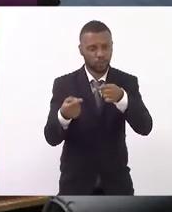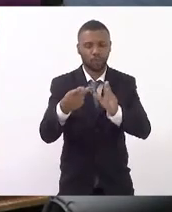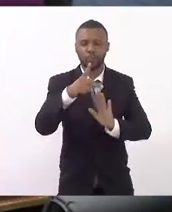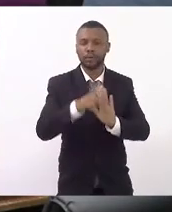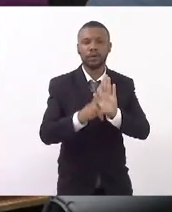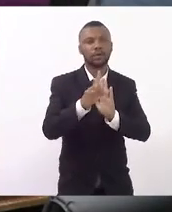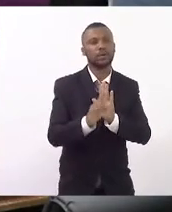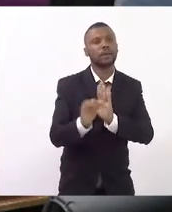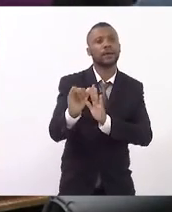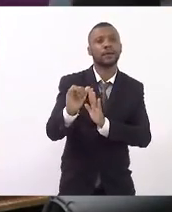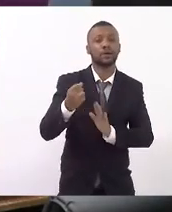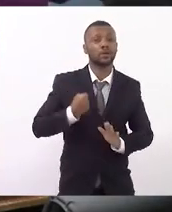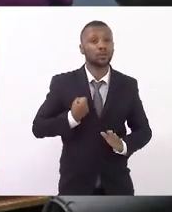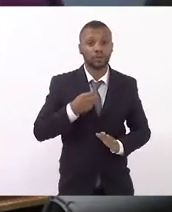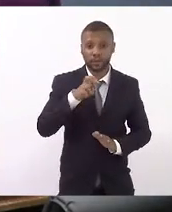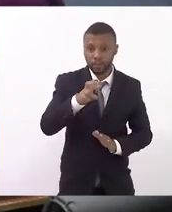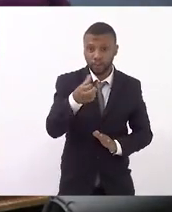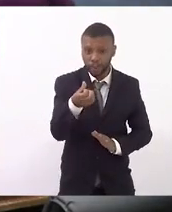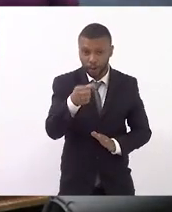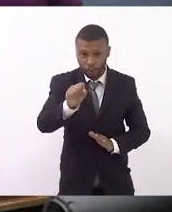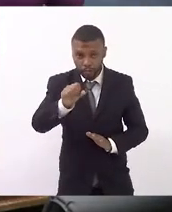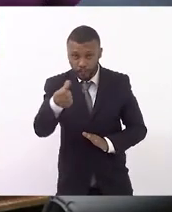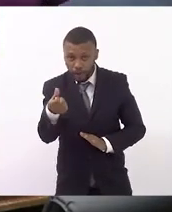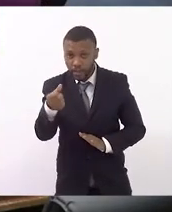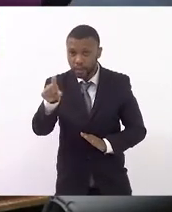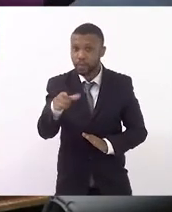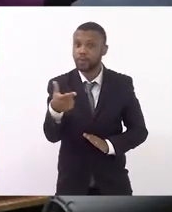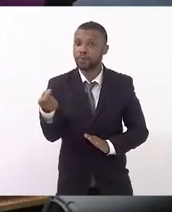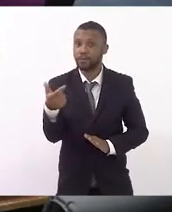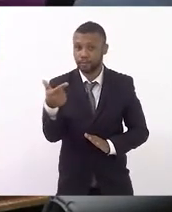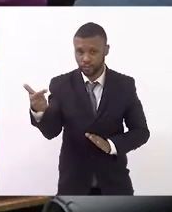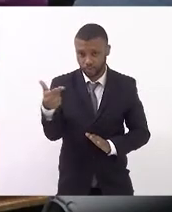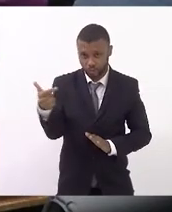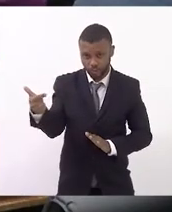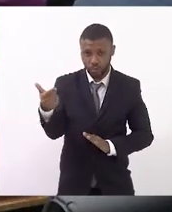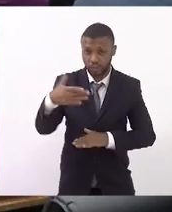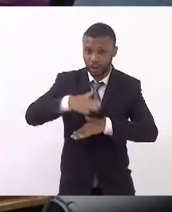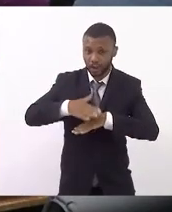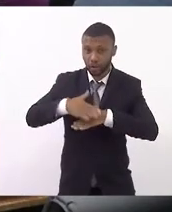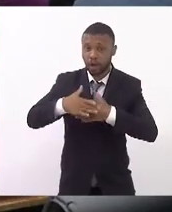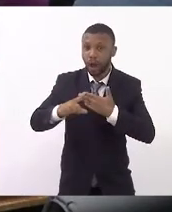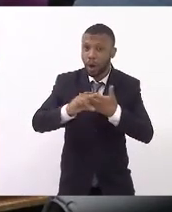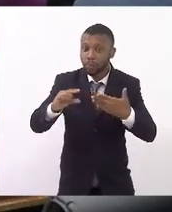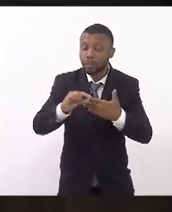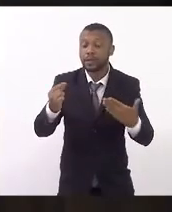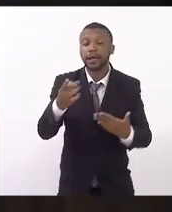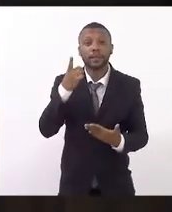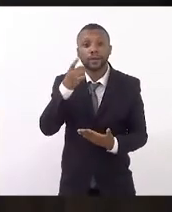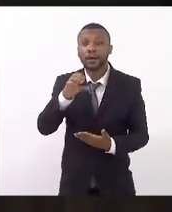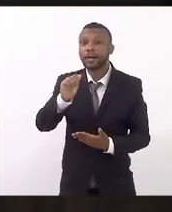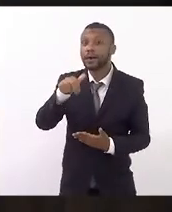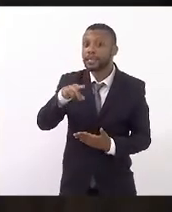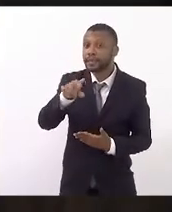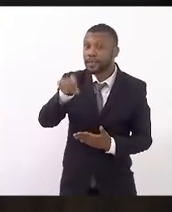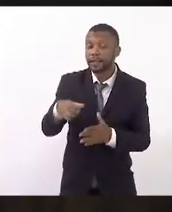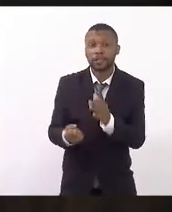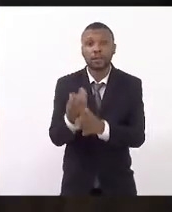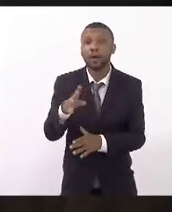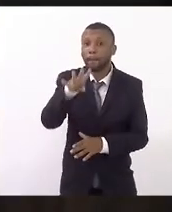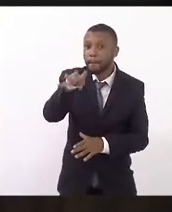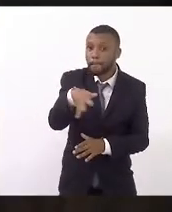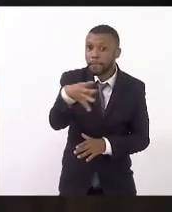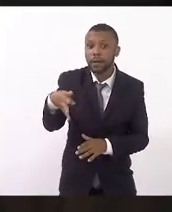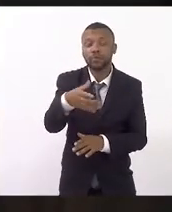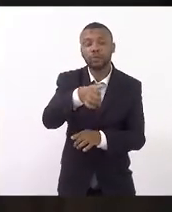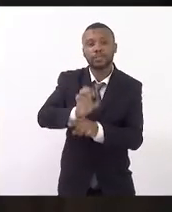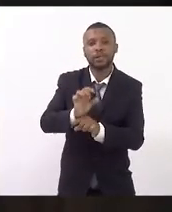Lei 5686 de 2022, de autoria do deputado André Ceciliano, que institui o Plano Estadual de Fertilizantes